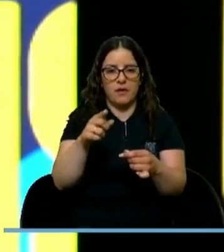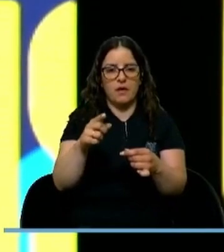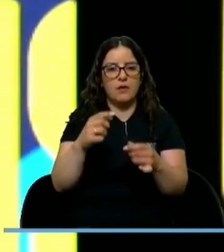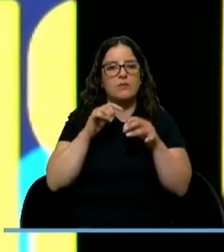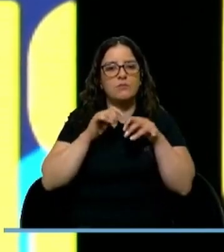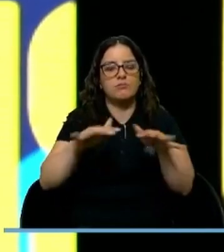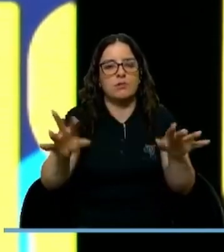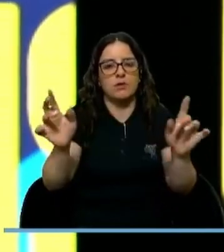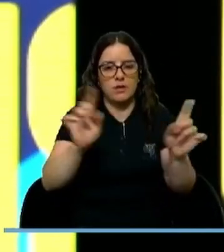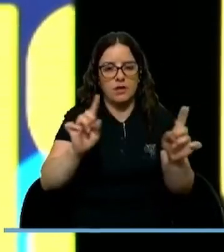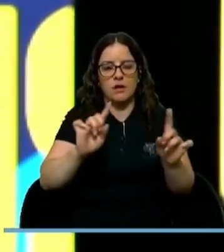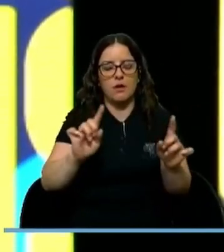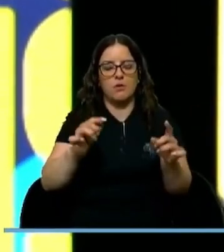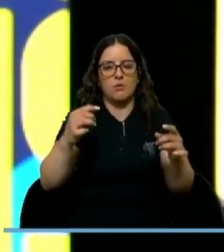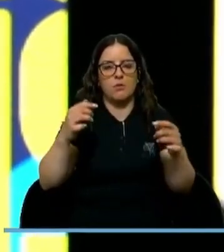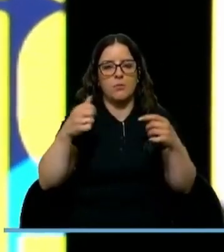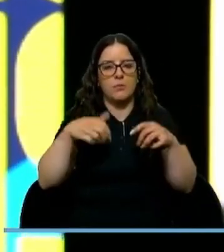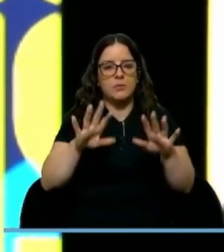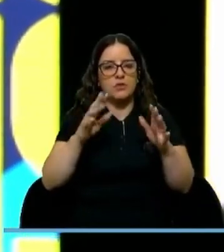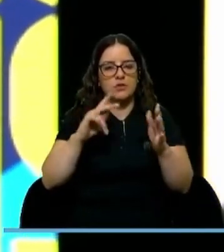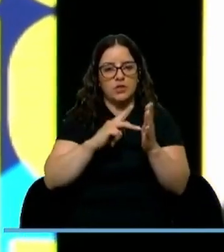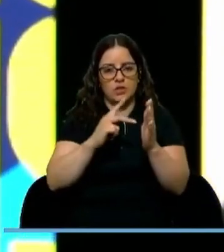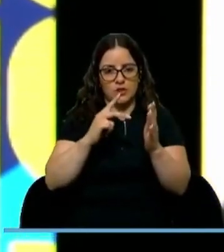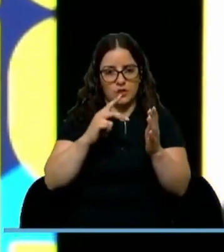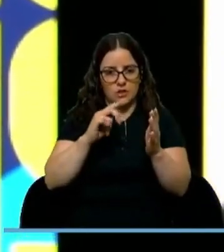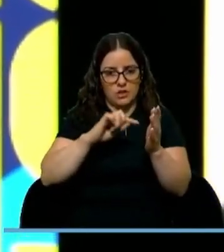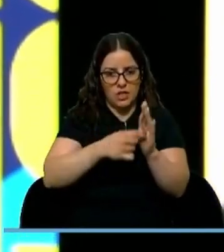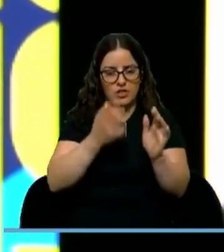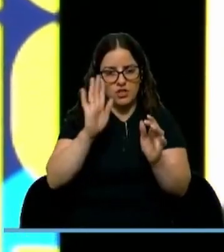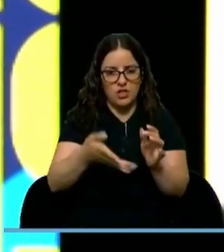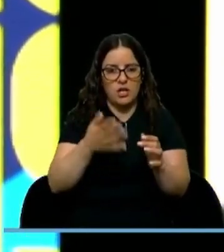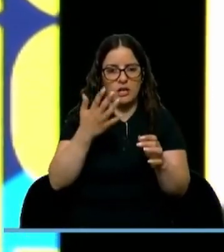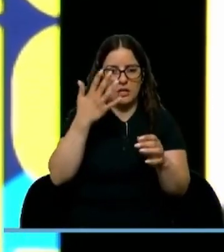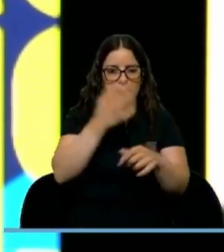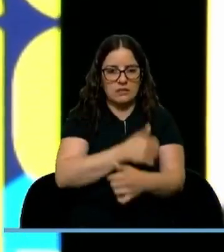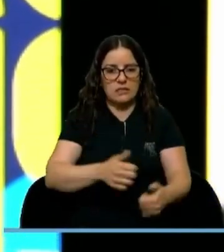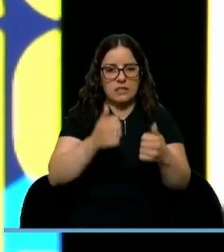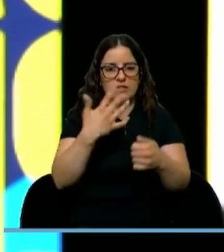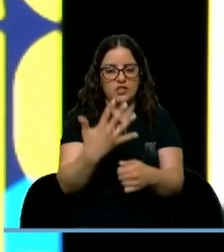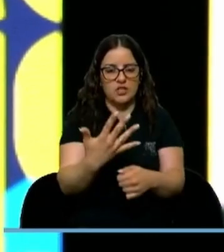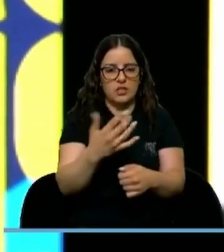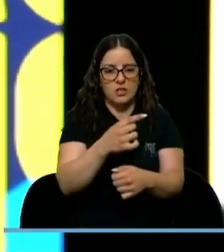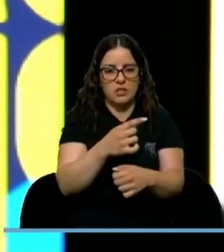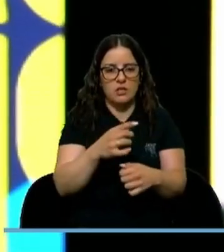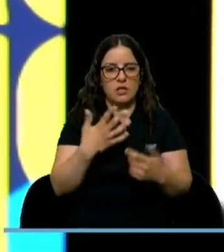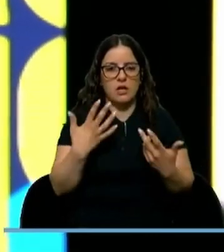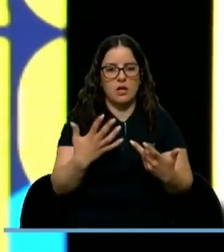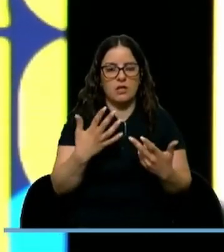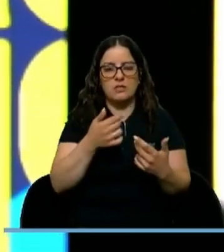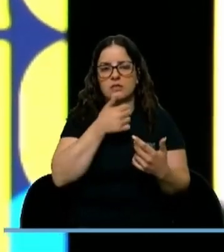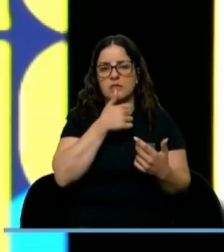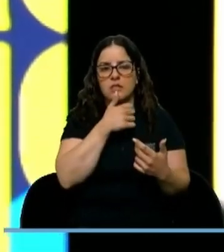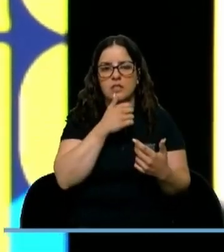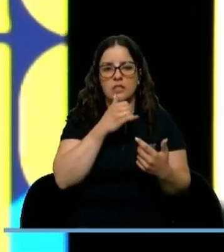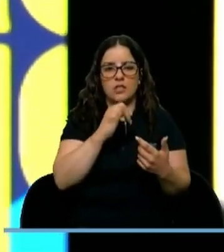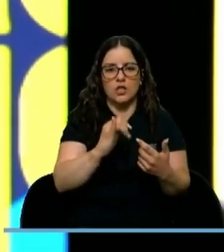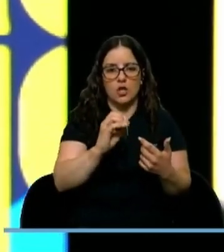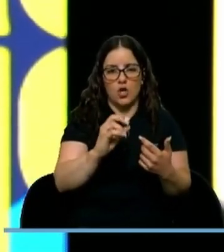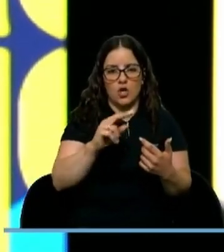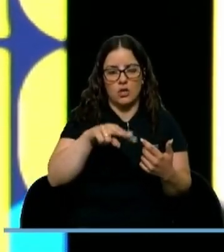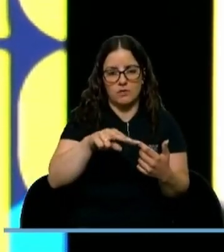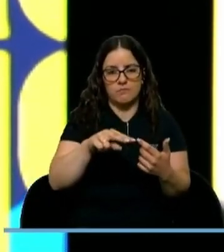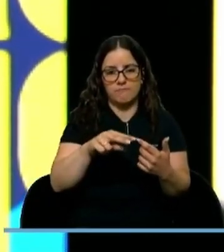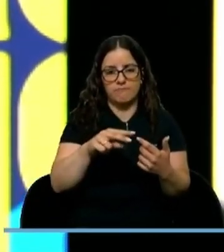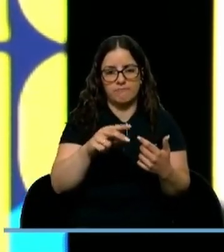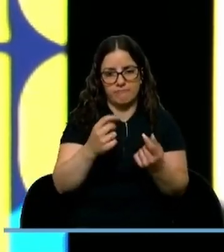está testado em 5 cidades. O passo que deram semana passada foi, vamos transformar o Yuan Digital numa